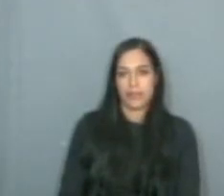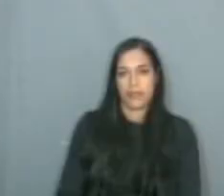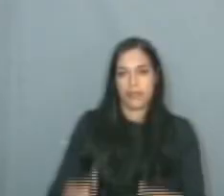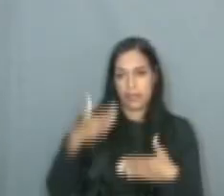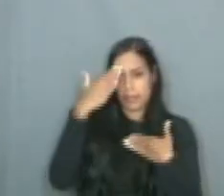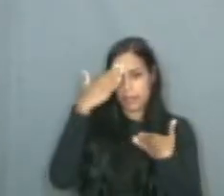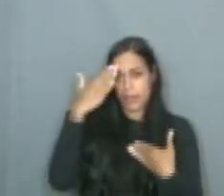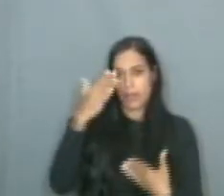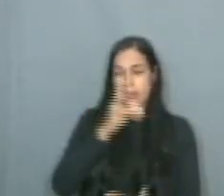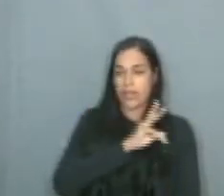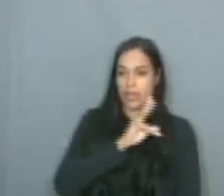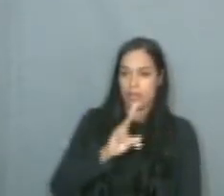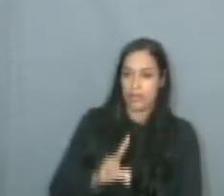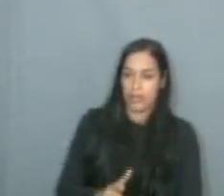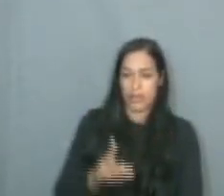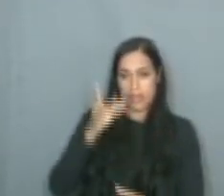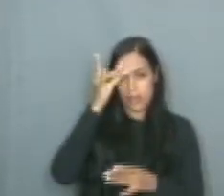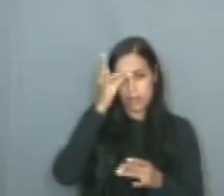Obrigado, vereadora, pela parte.